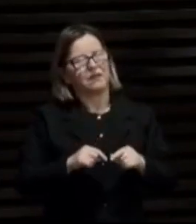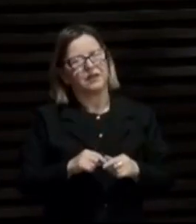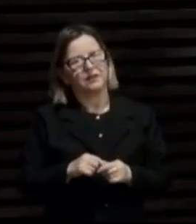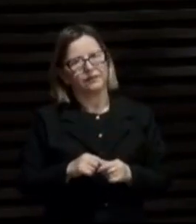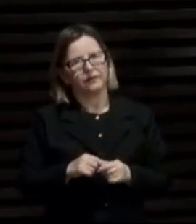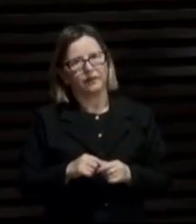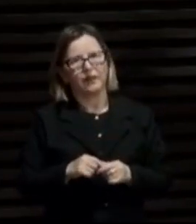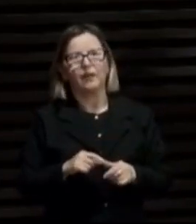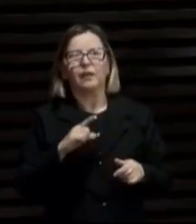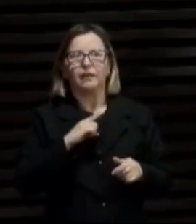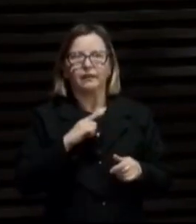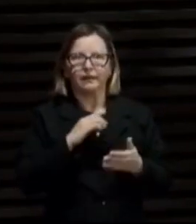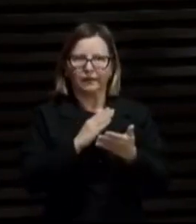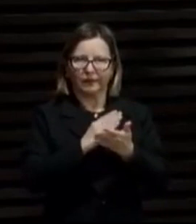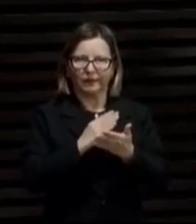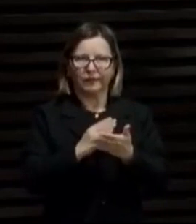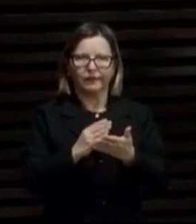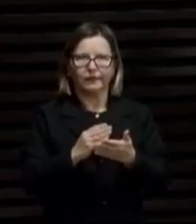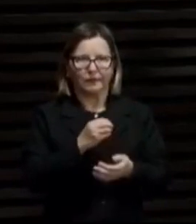aqui que são obscuros, né?